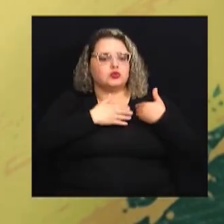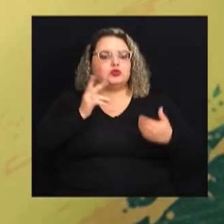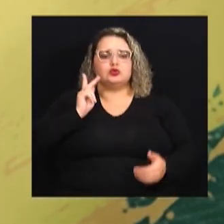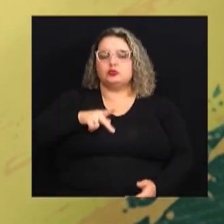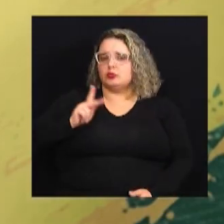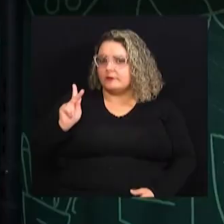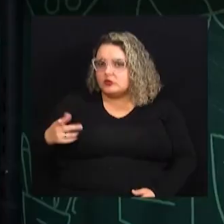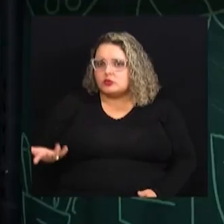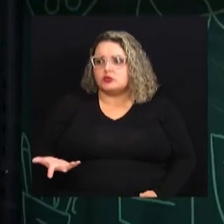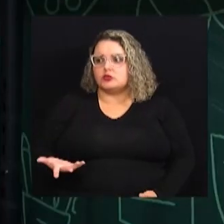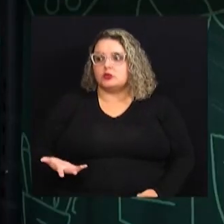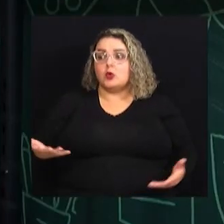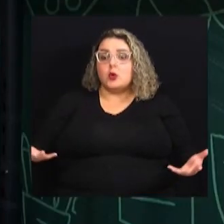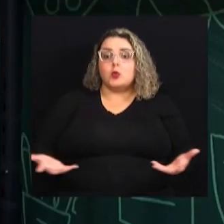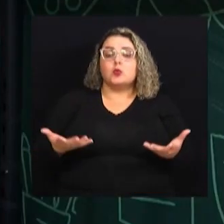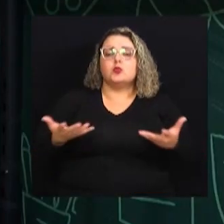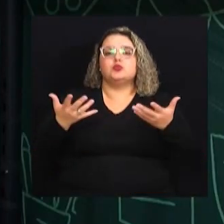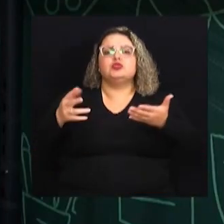melhor.